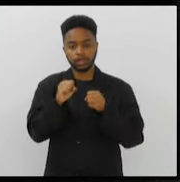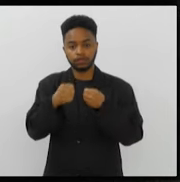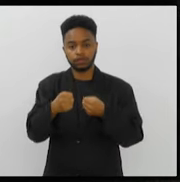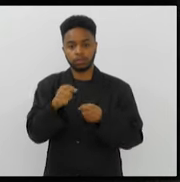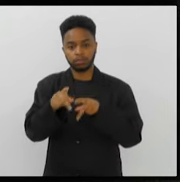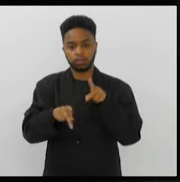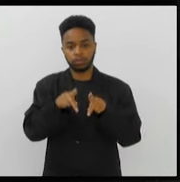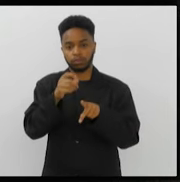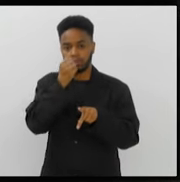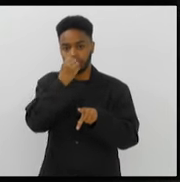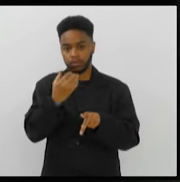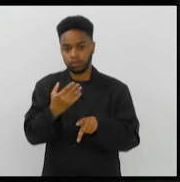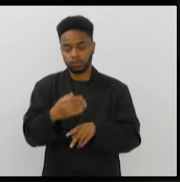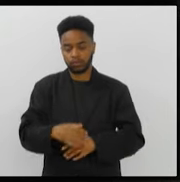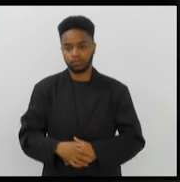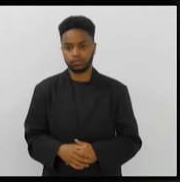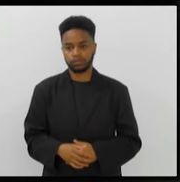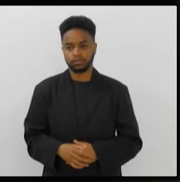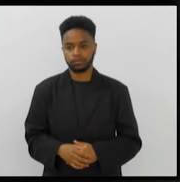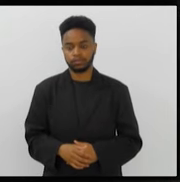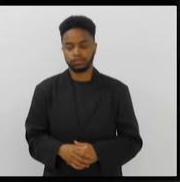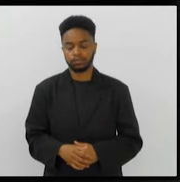bem.